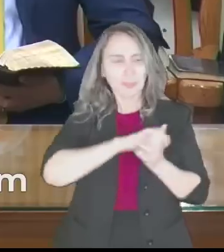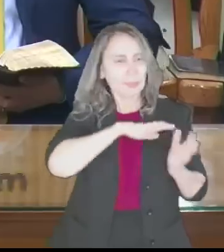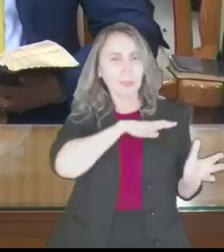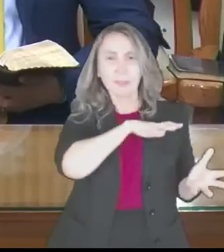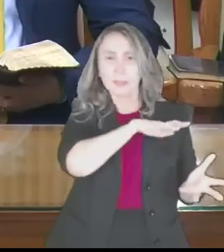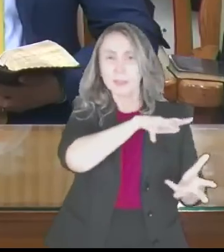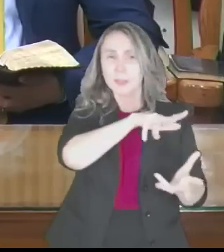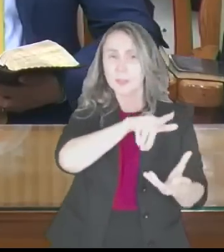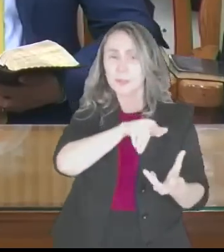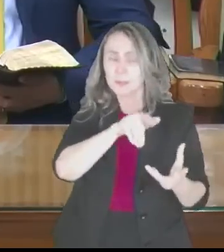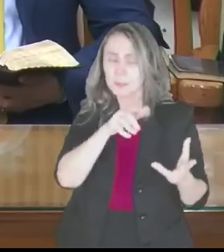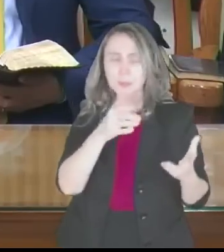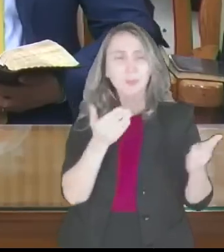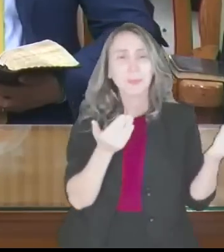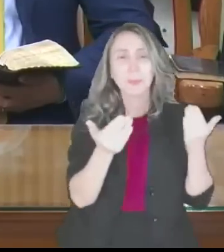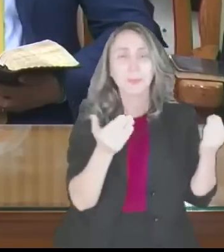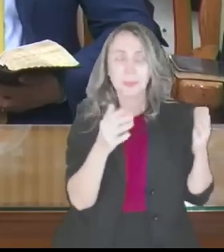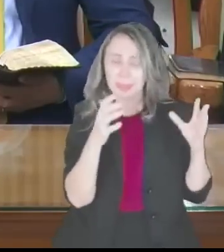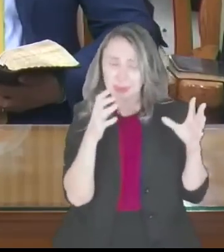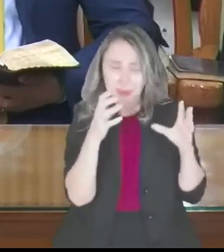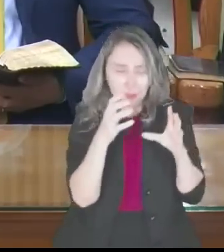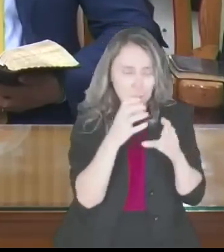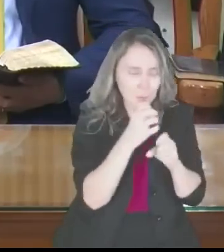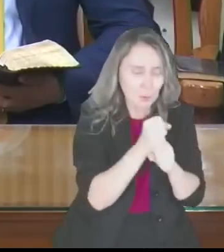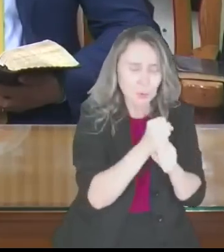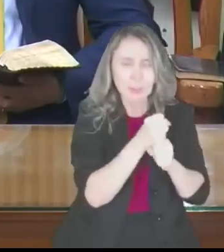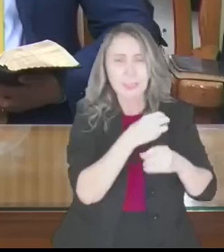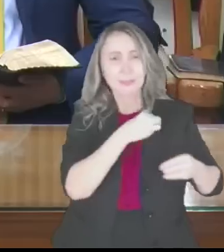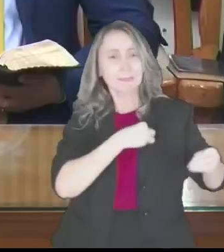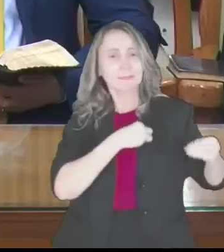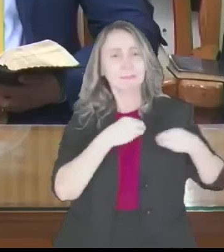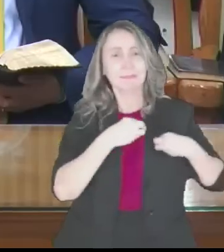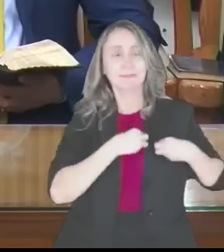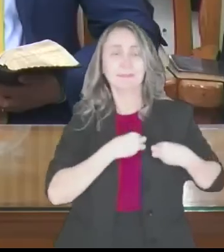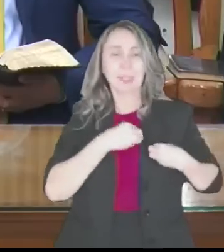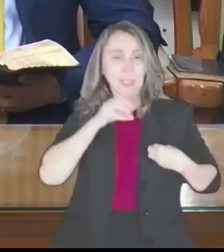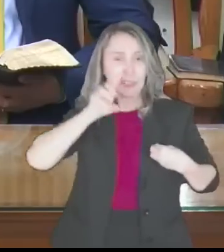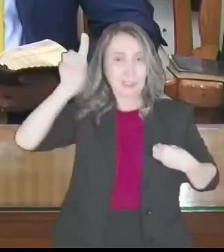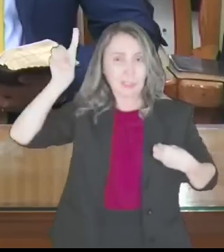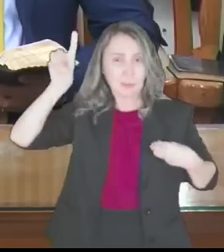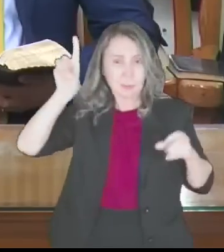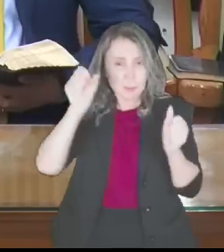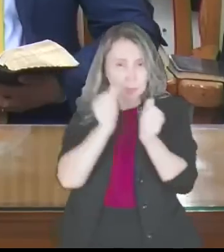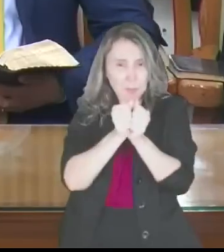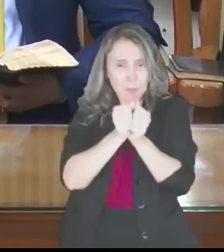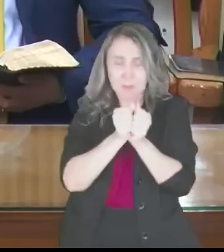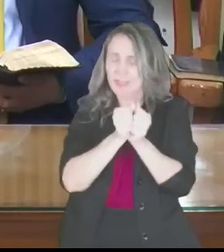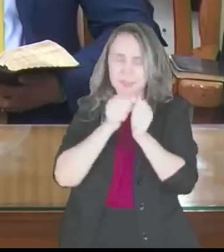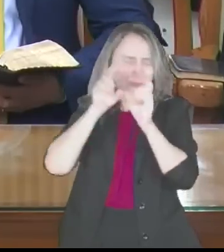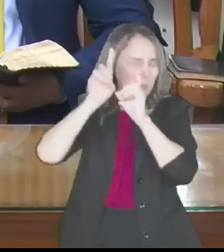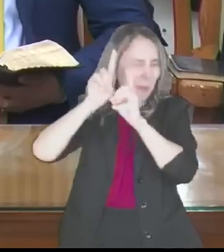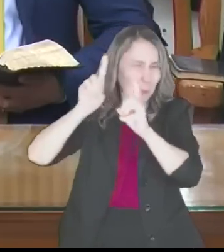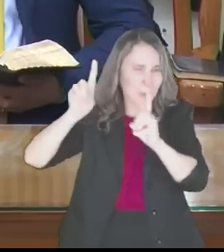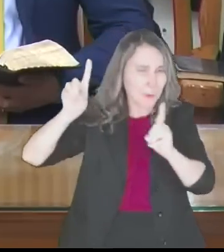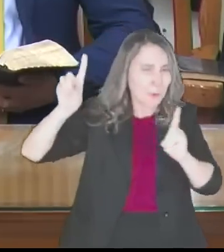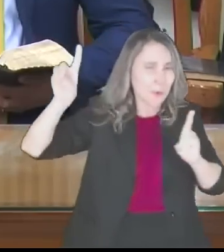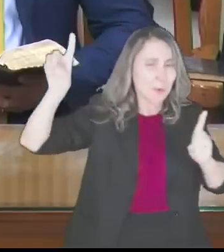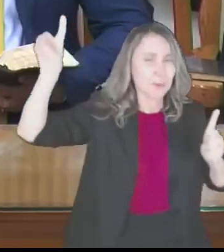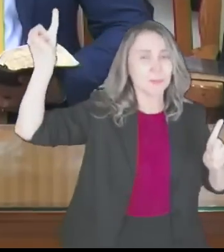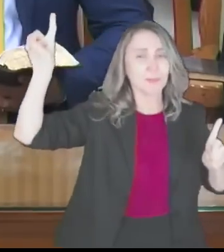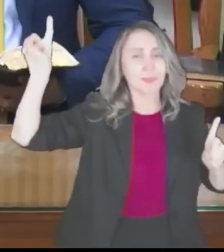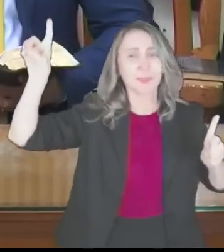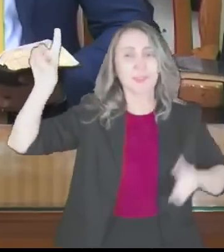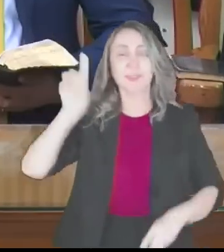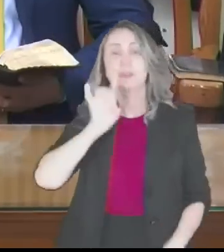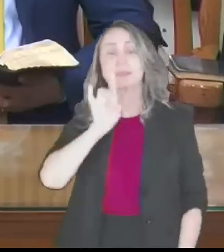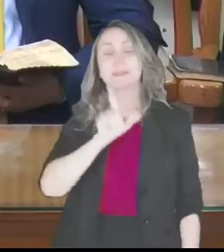trevas. O mundo não conhece a Deus. O mundo está na escuridão. E só existe